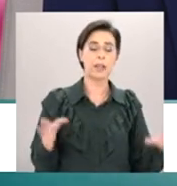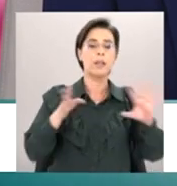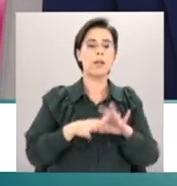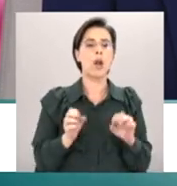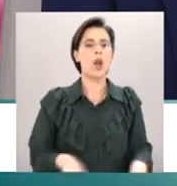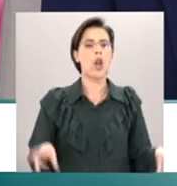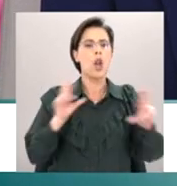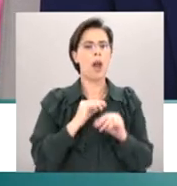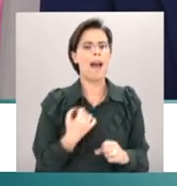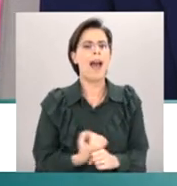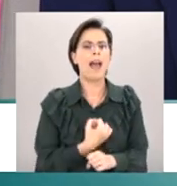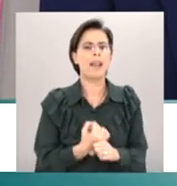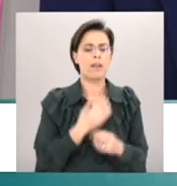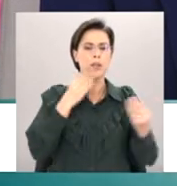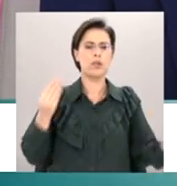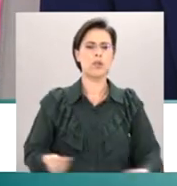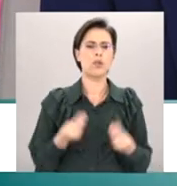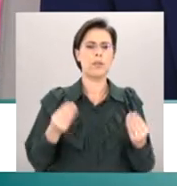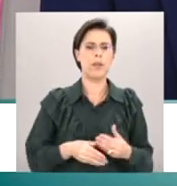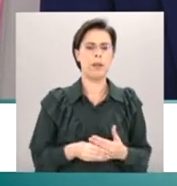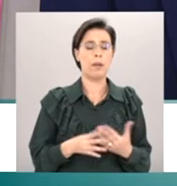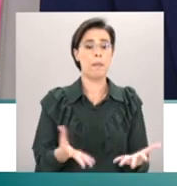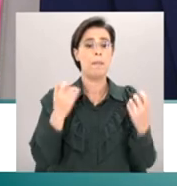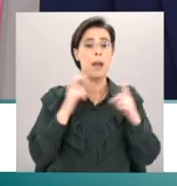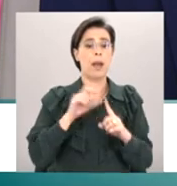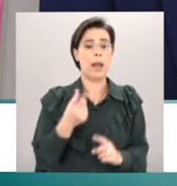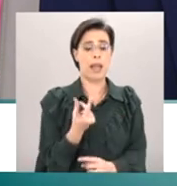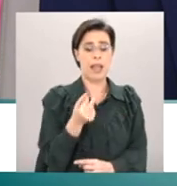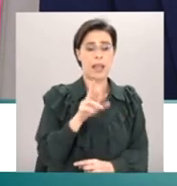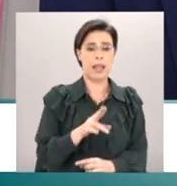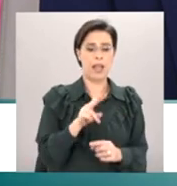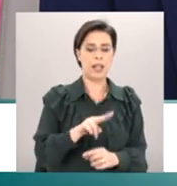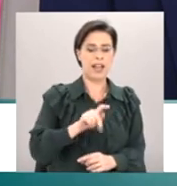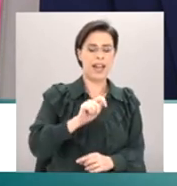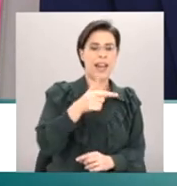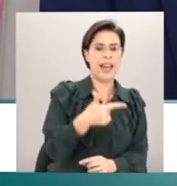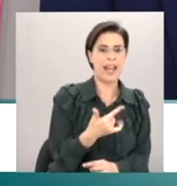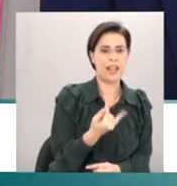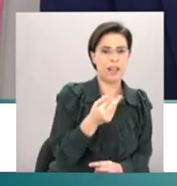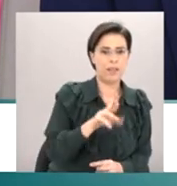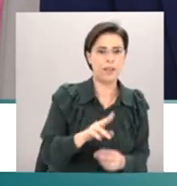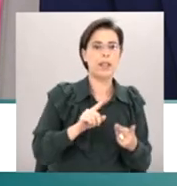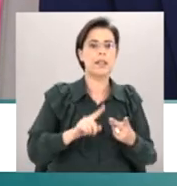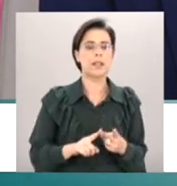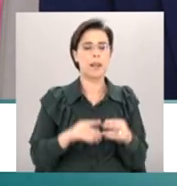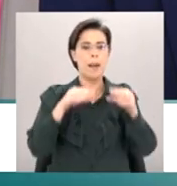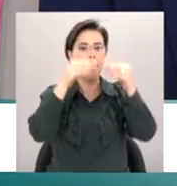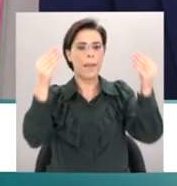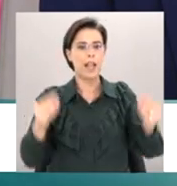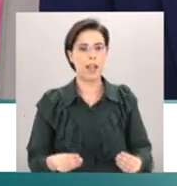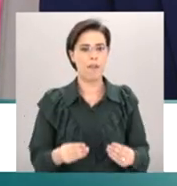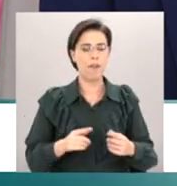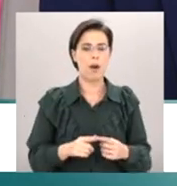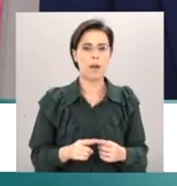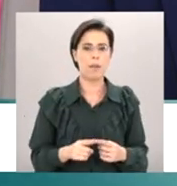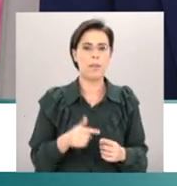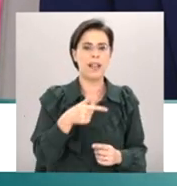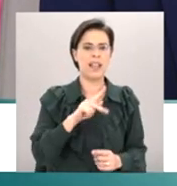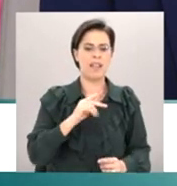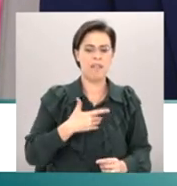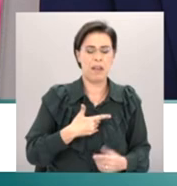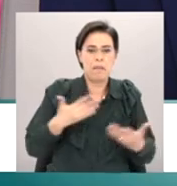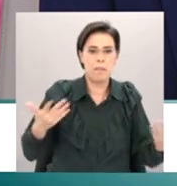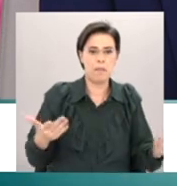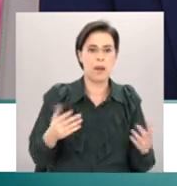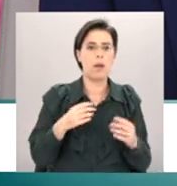tem a ver com novas atividades que a juventude que apostou rapidamente a taxa Netflix A Revolução dos das plataformas tipo TVD